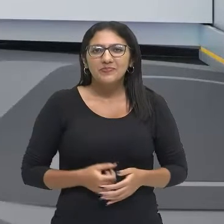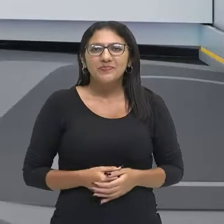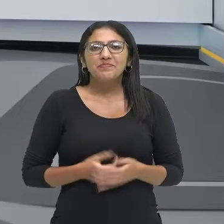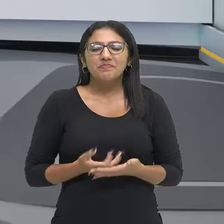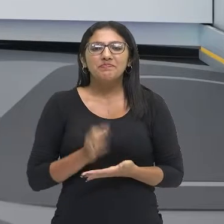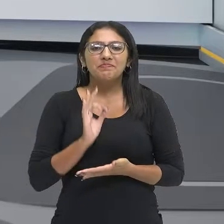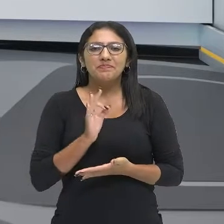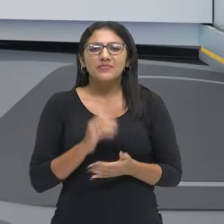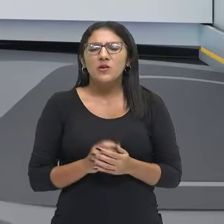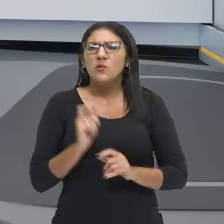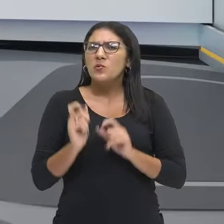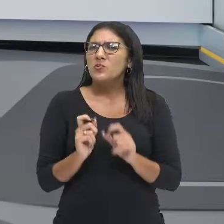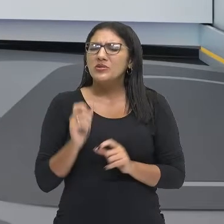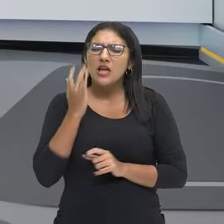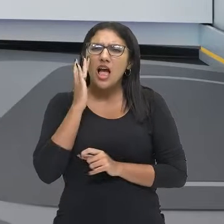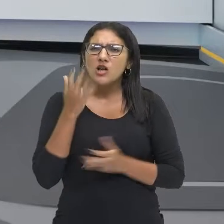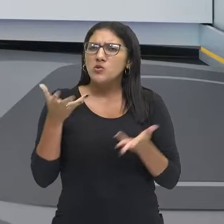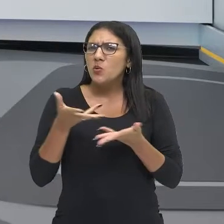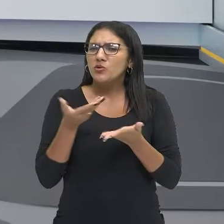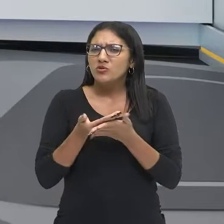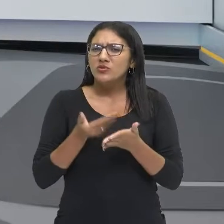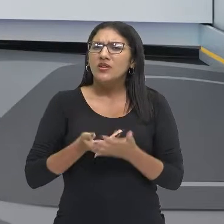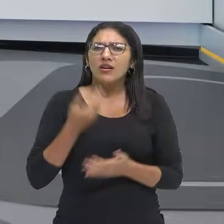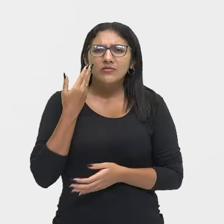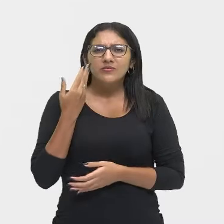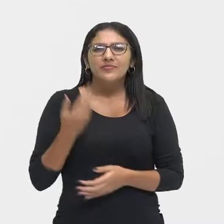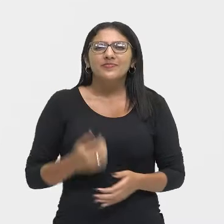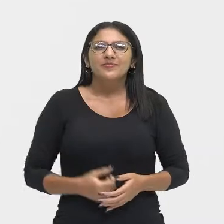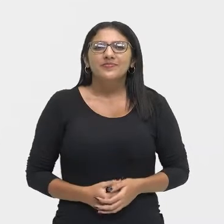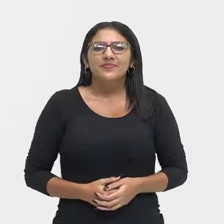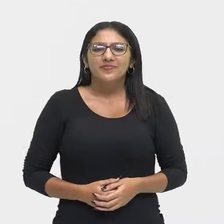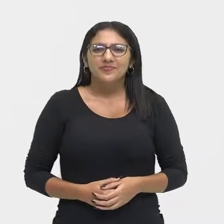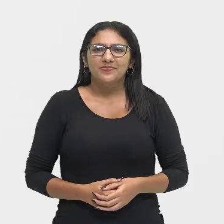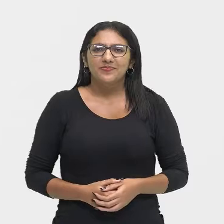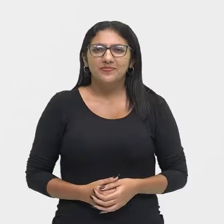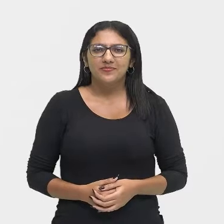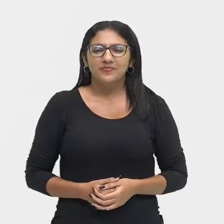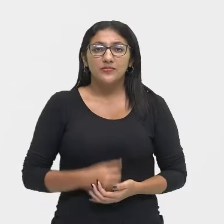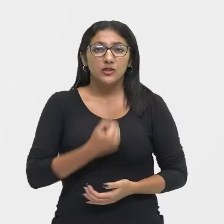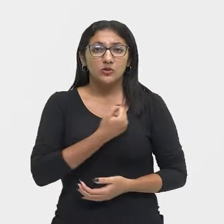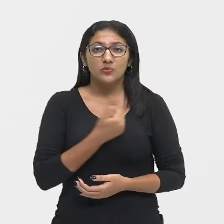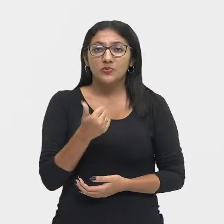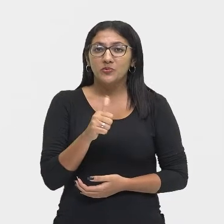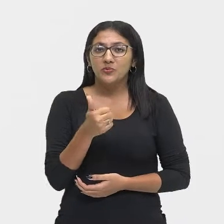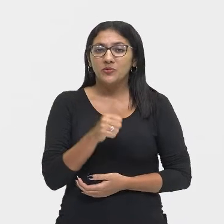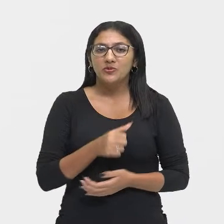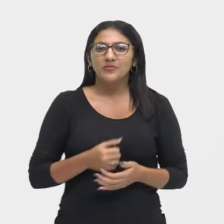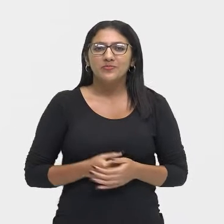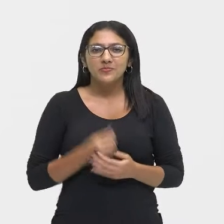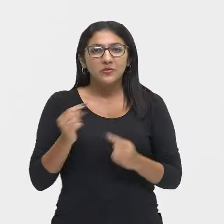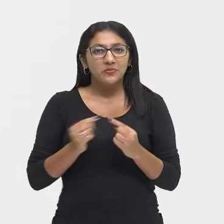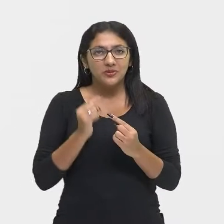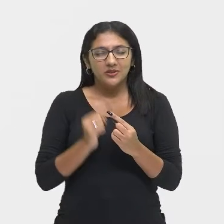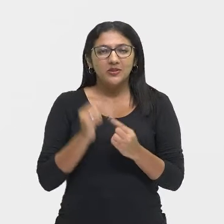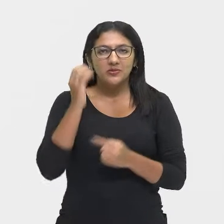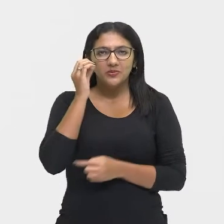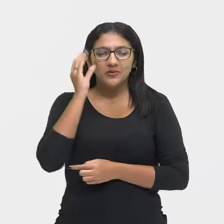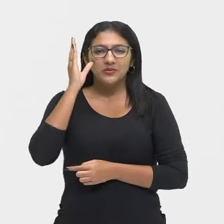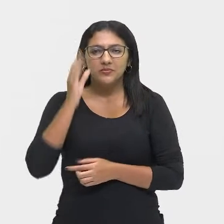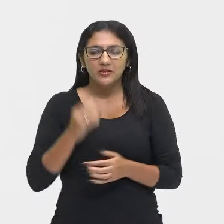professora. O que será que nós vamos estudar hoje? Vamos ver? Vamos. Aula 11. Objeto de